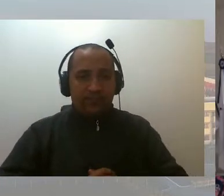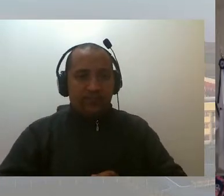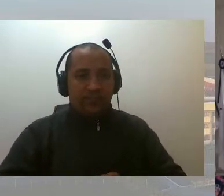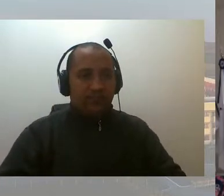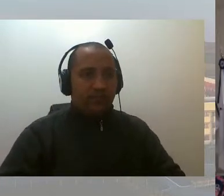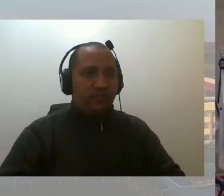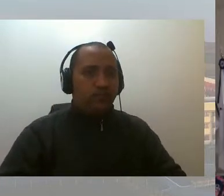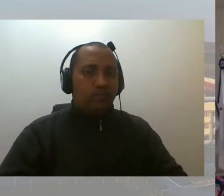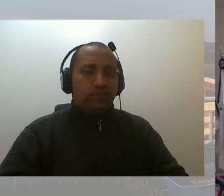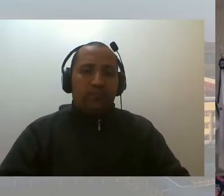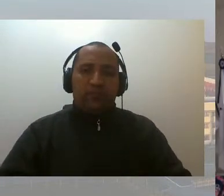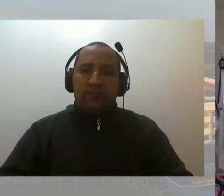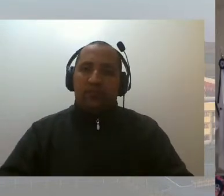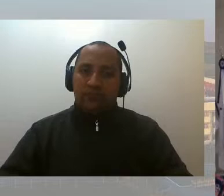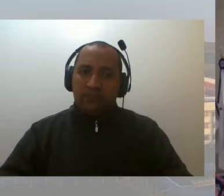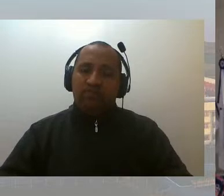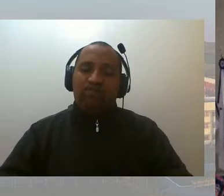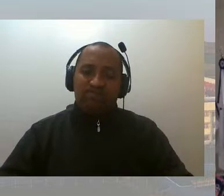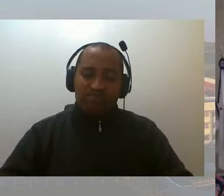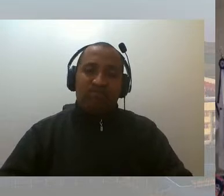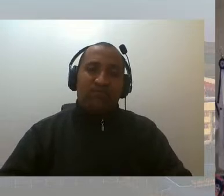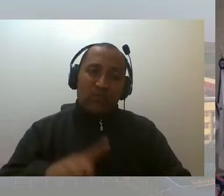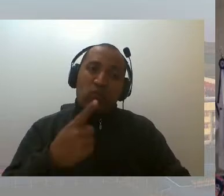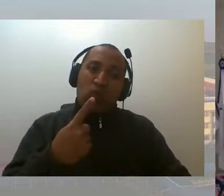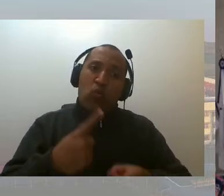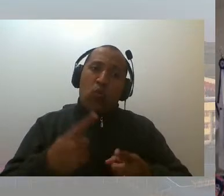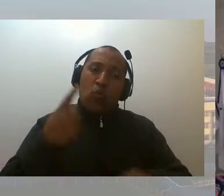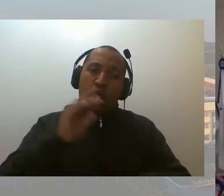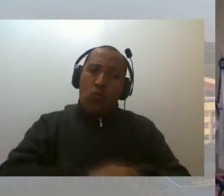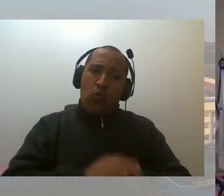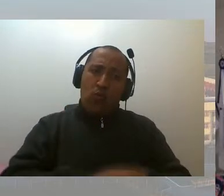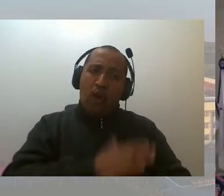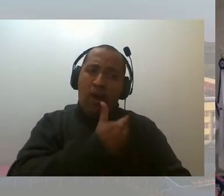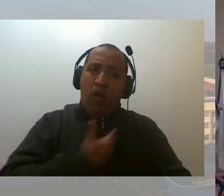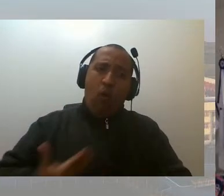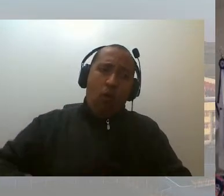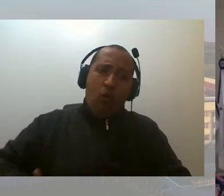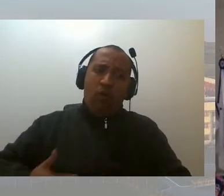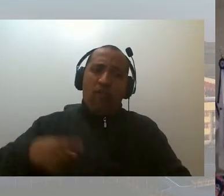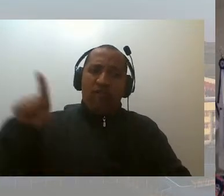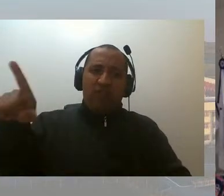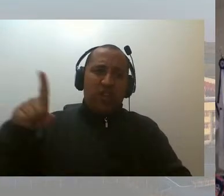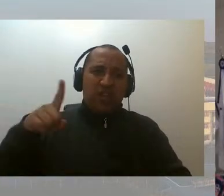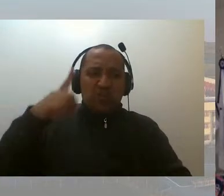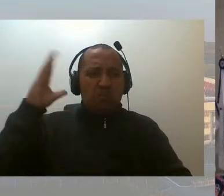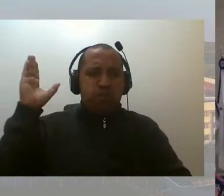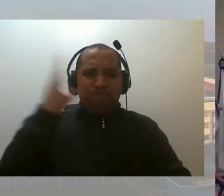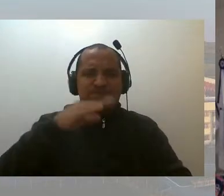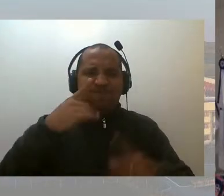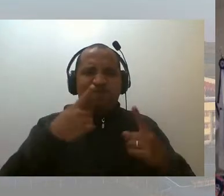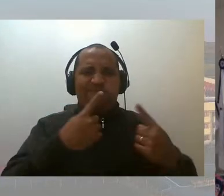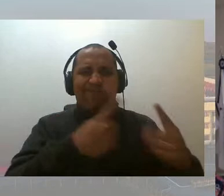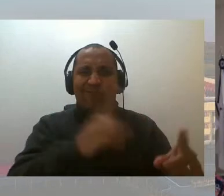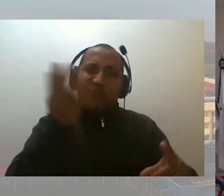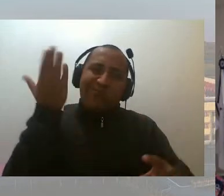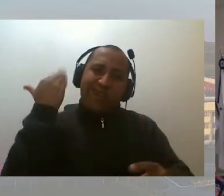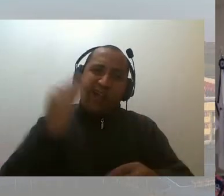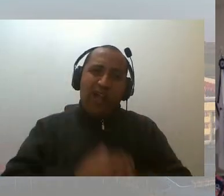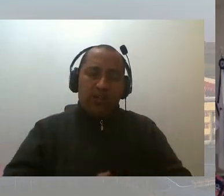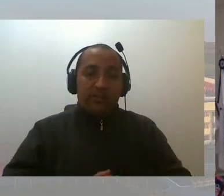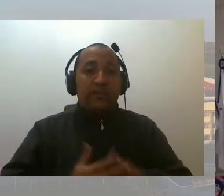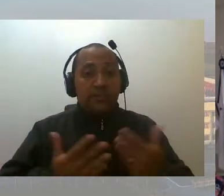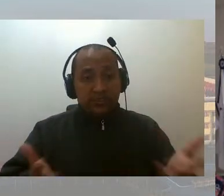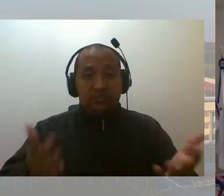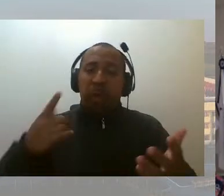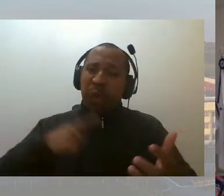em consequência desse governo genocida. E esse desmonte impactaram diretamente a vida do estudante, a minha